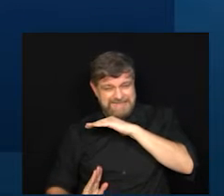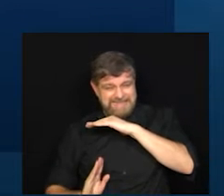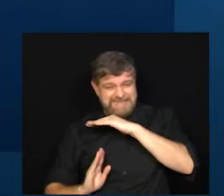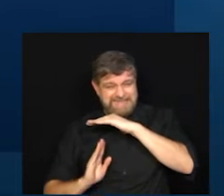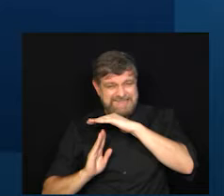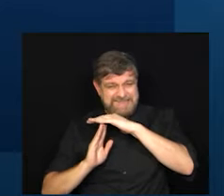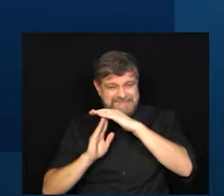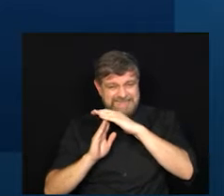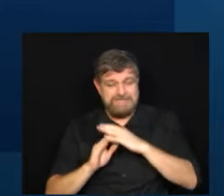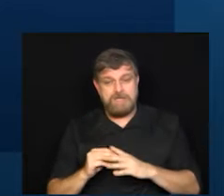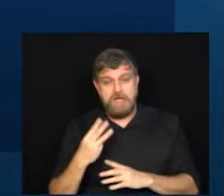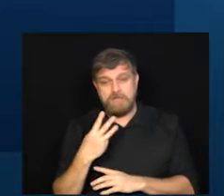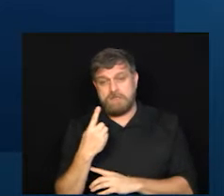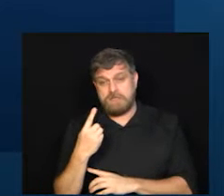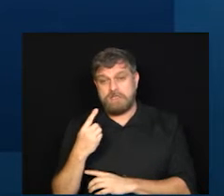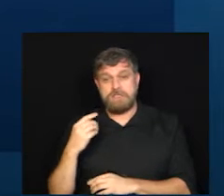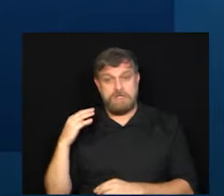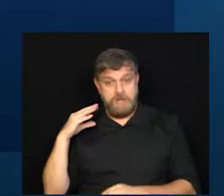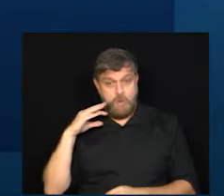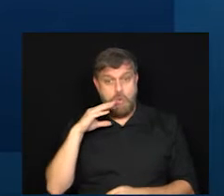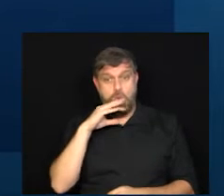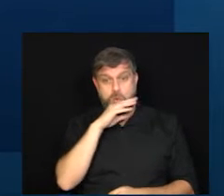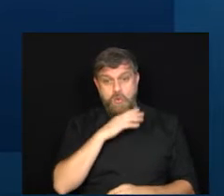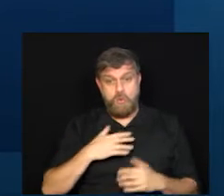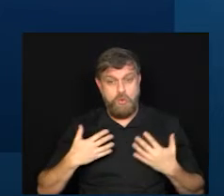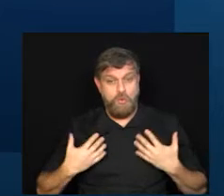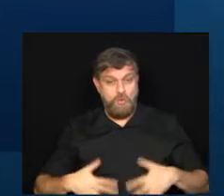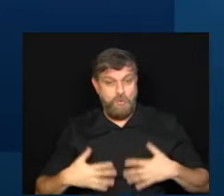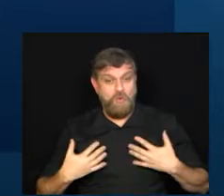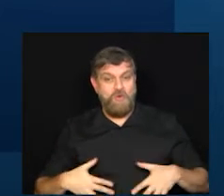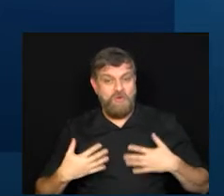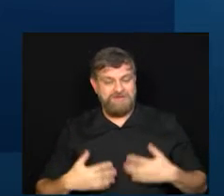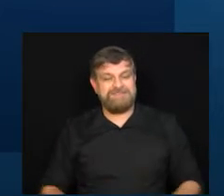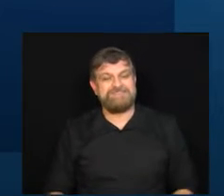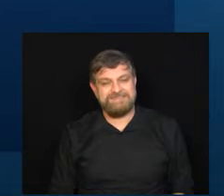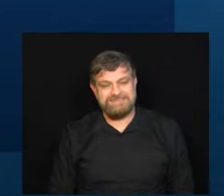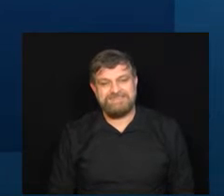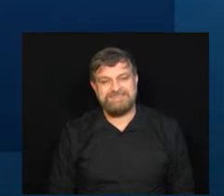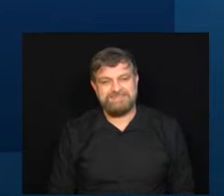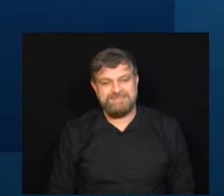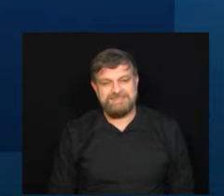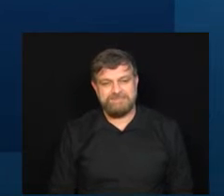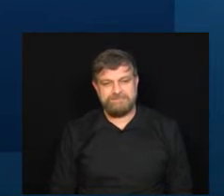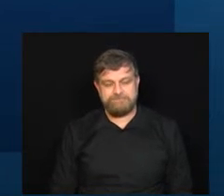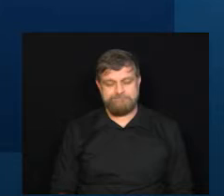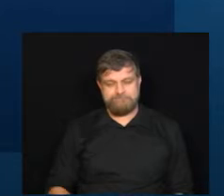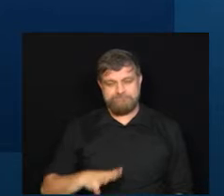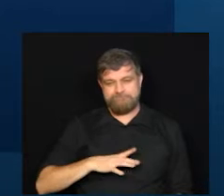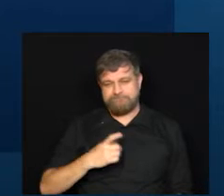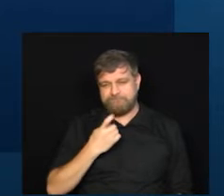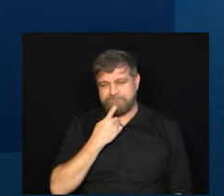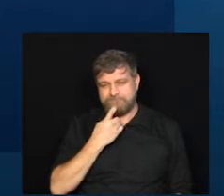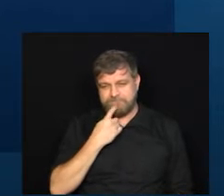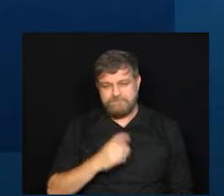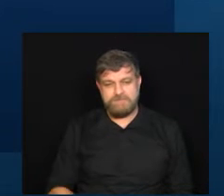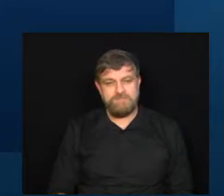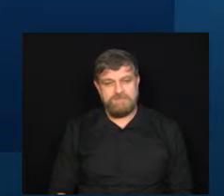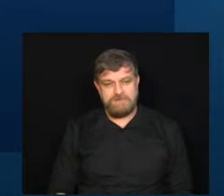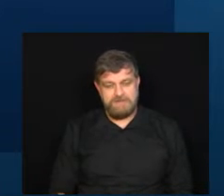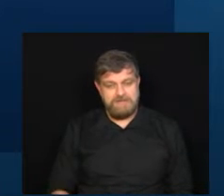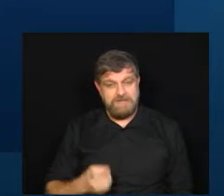manhã, rapidamente esquenta e nós temos máxima de 31 graus na cidade de Campinas